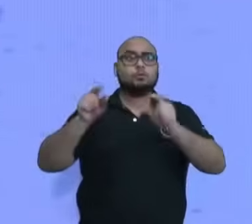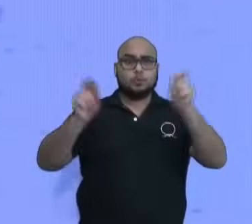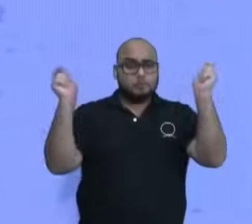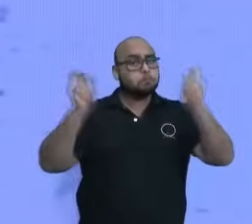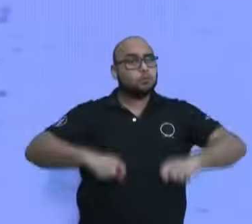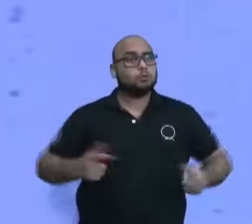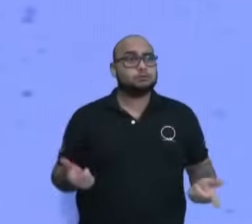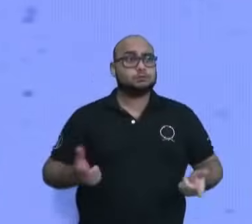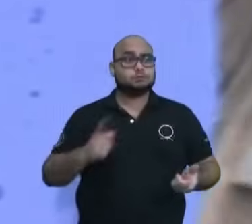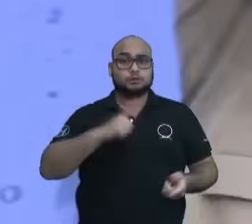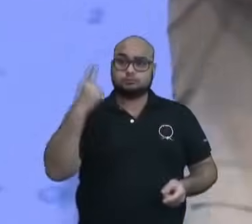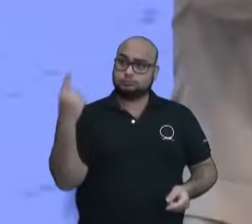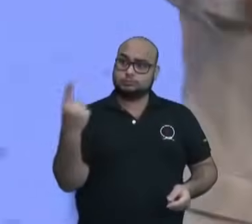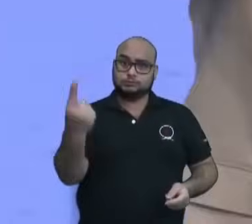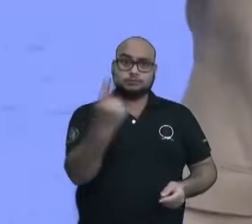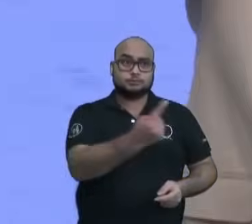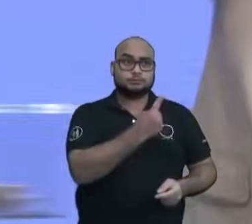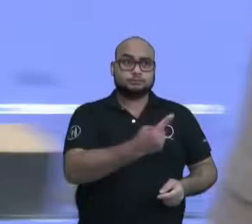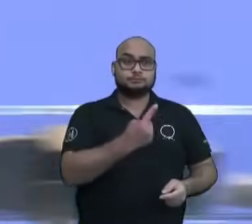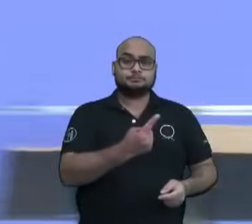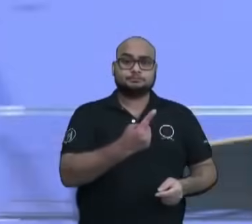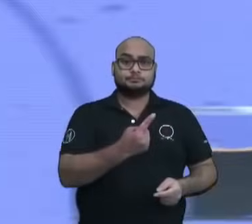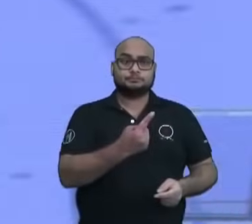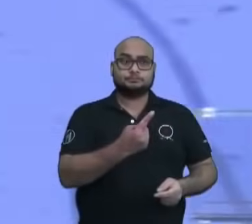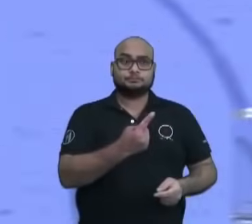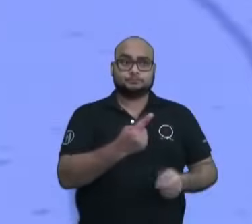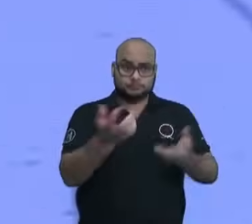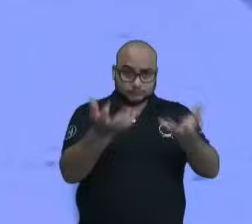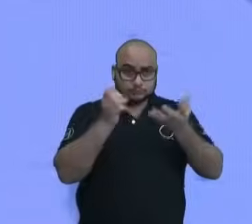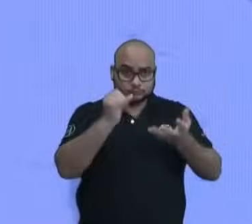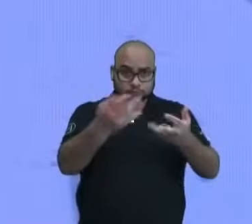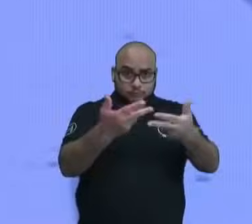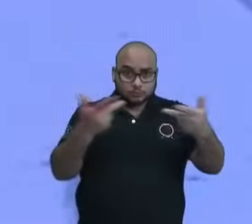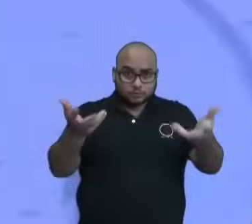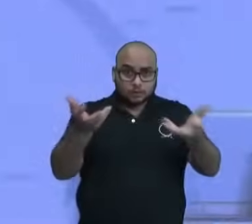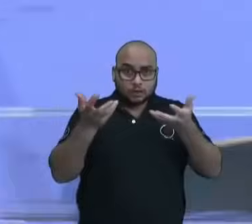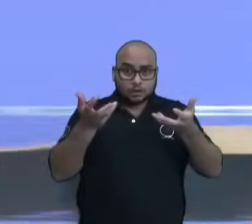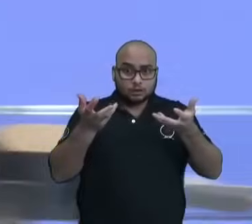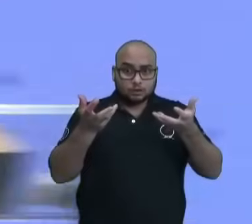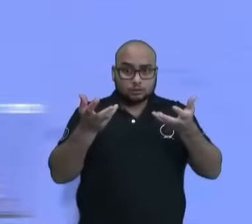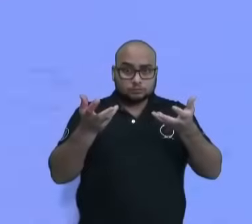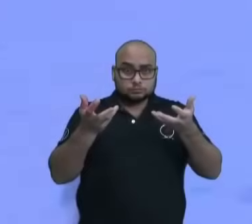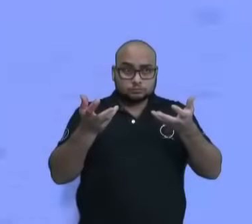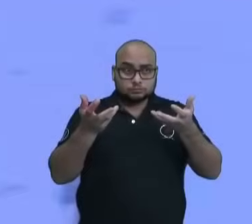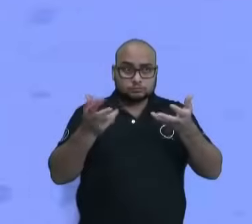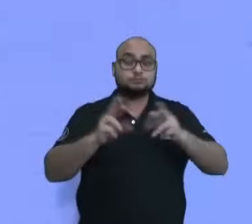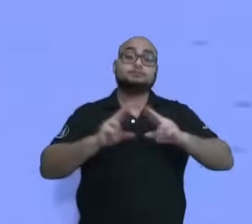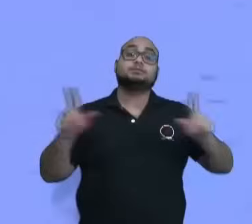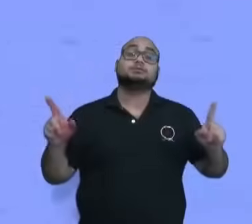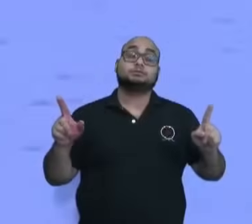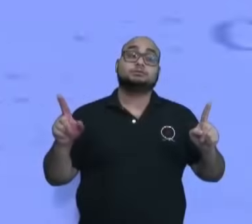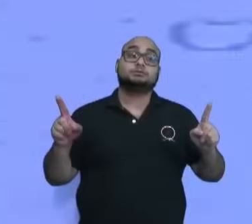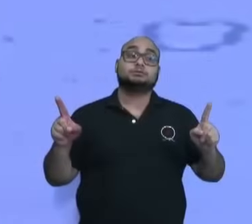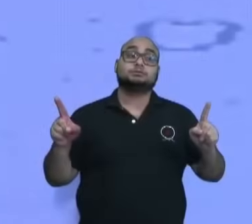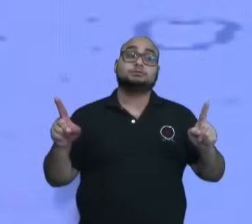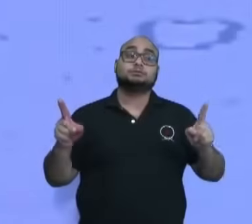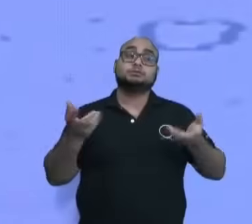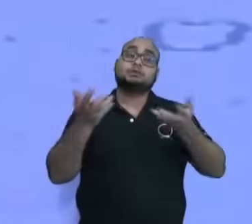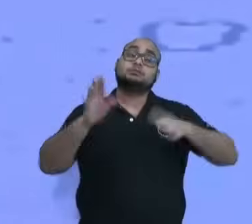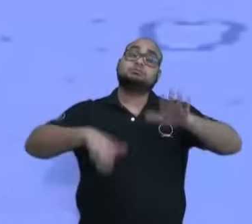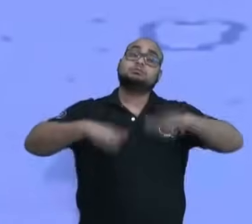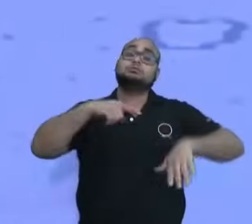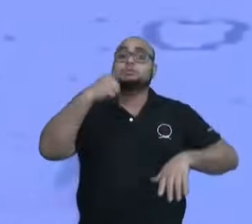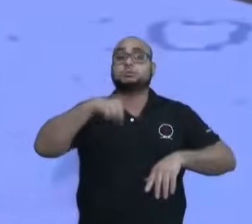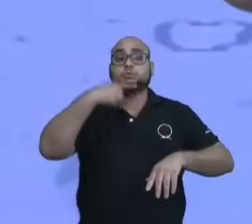de cada um se você quiser uma coisa fora da tua capacidade é destruição você quer ver um exemplo por que a pesquisa me diz